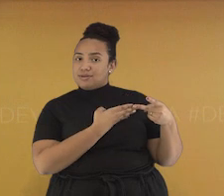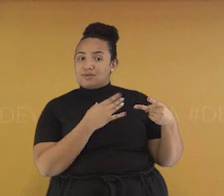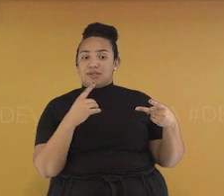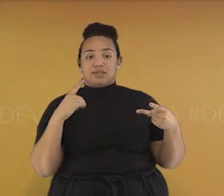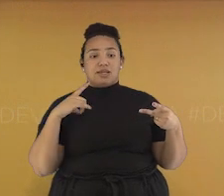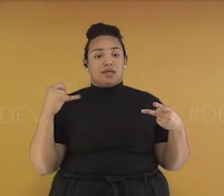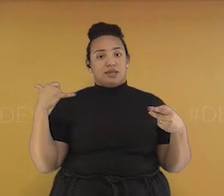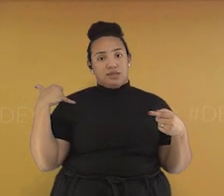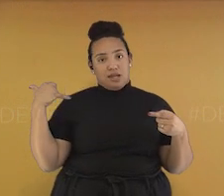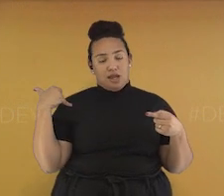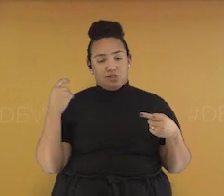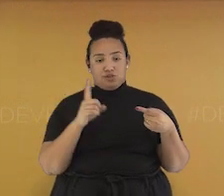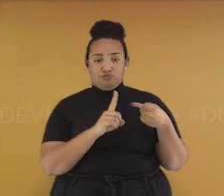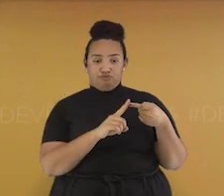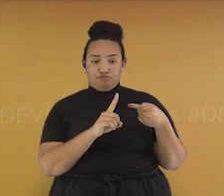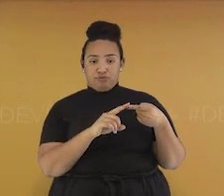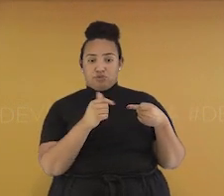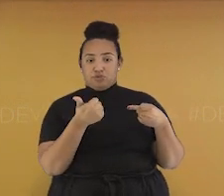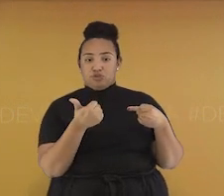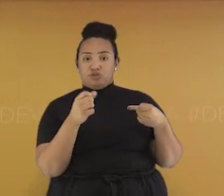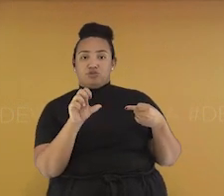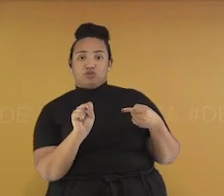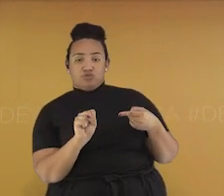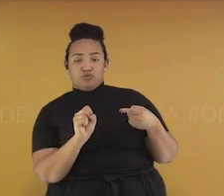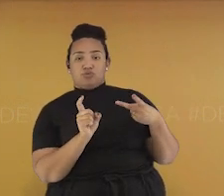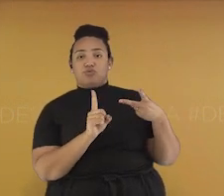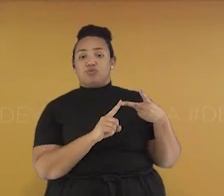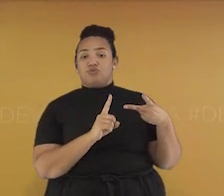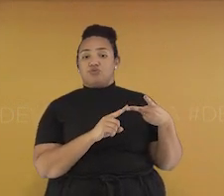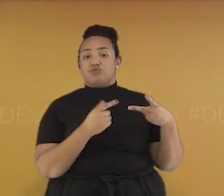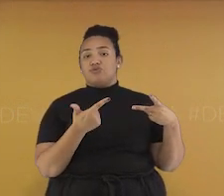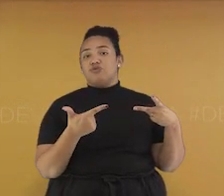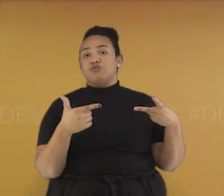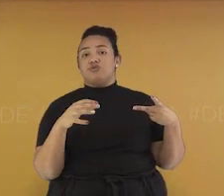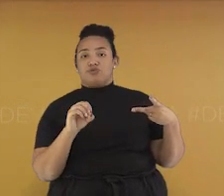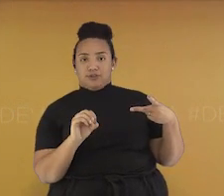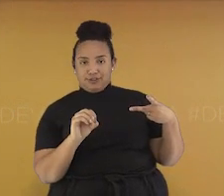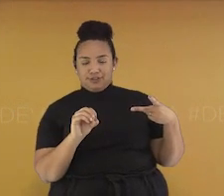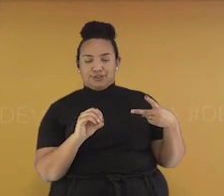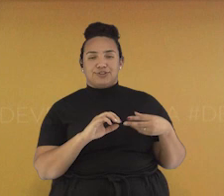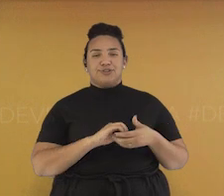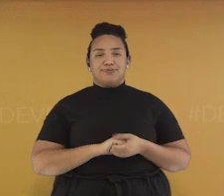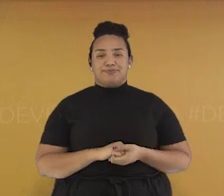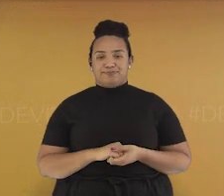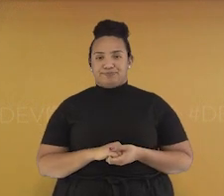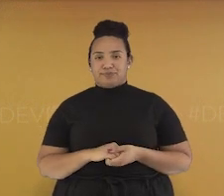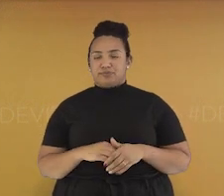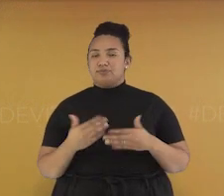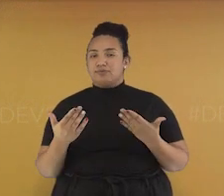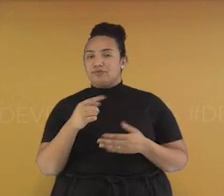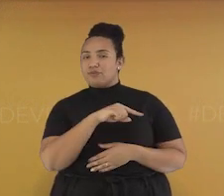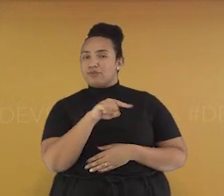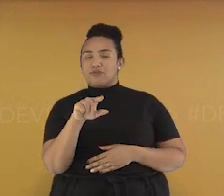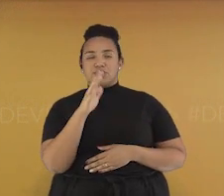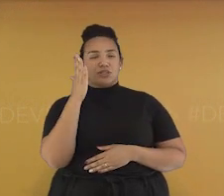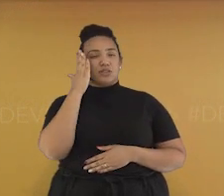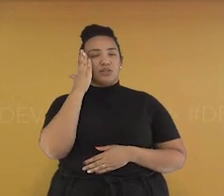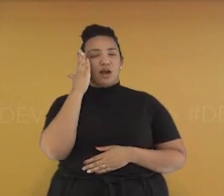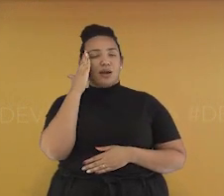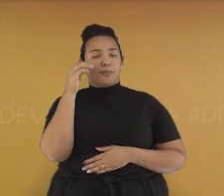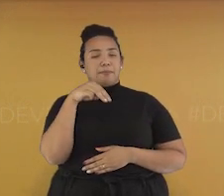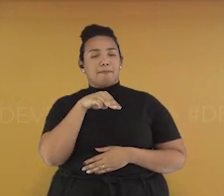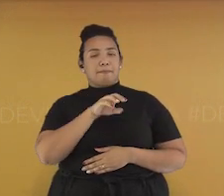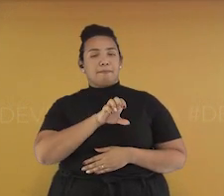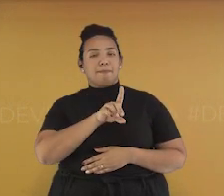idades: Daniel tem 18 anos e Pedro tem 20 anos. Será que você consegue calcular